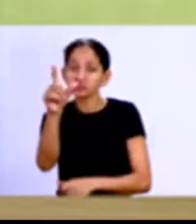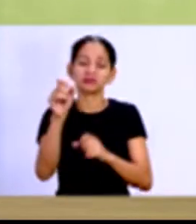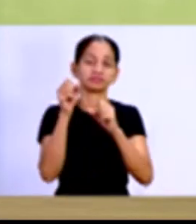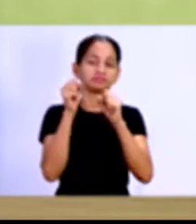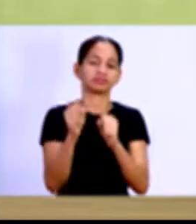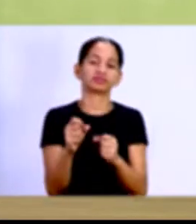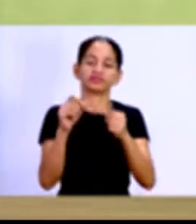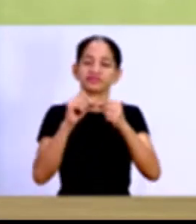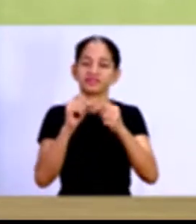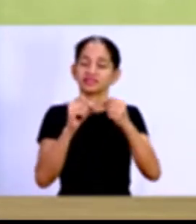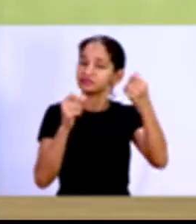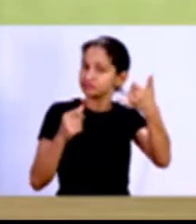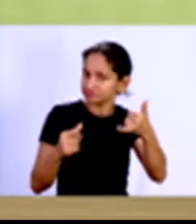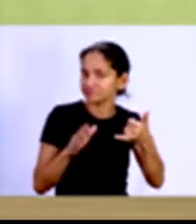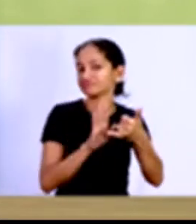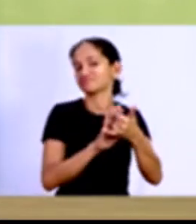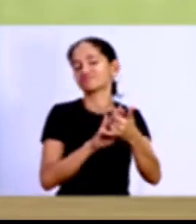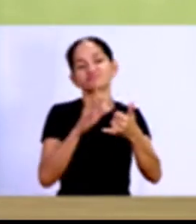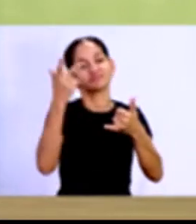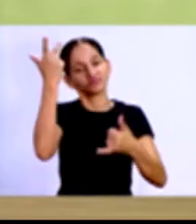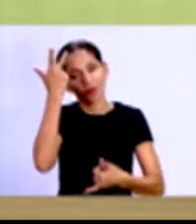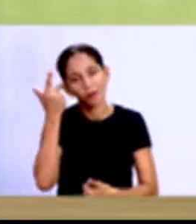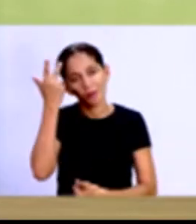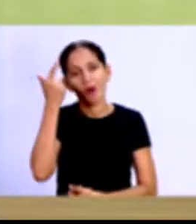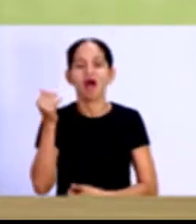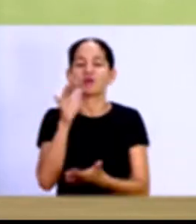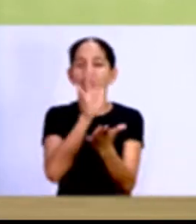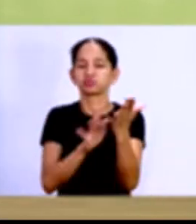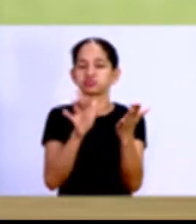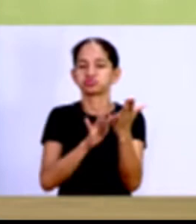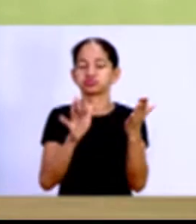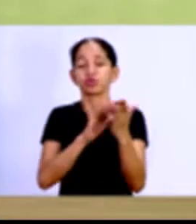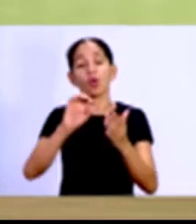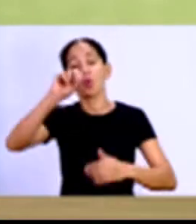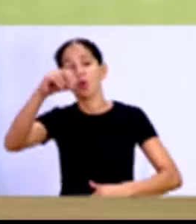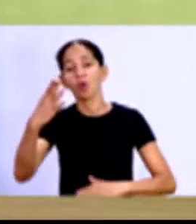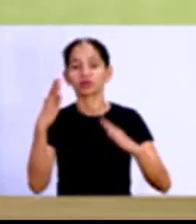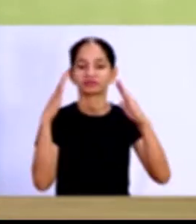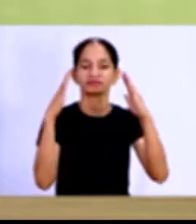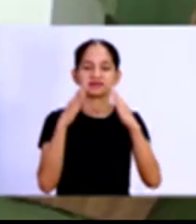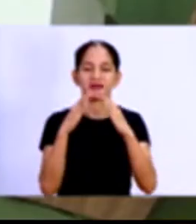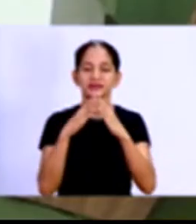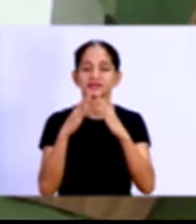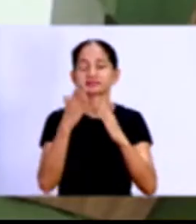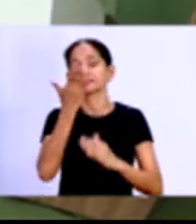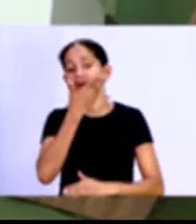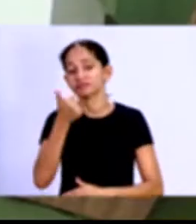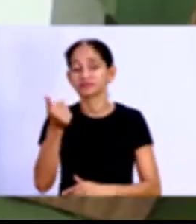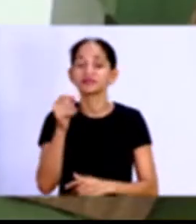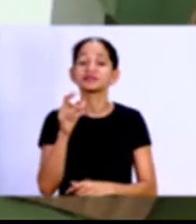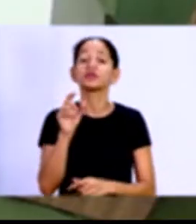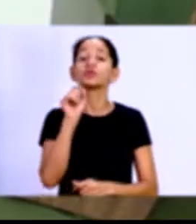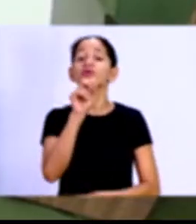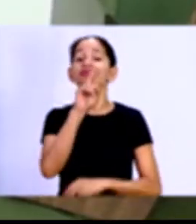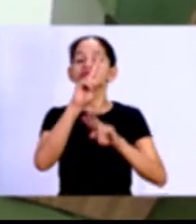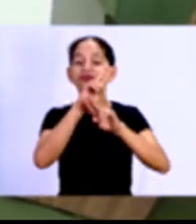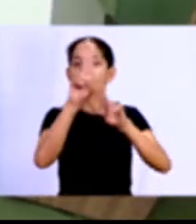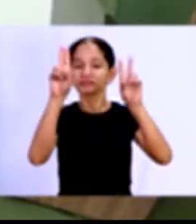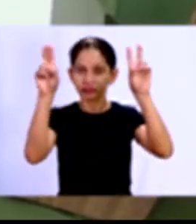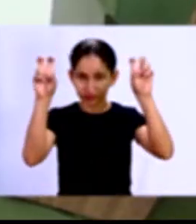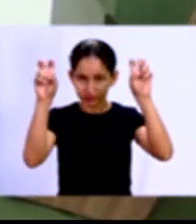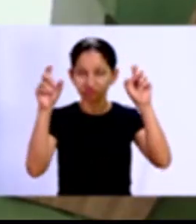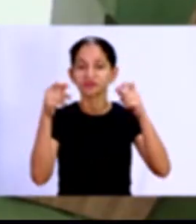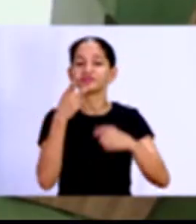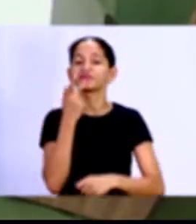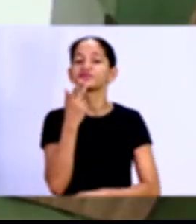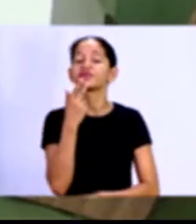todos já fazem nos seus smartphones, no seu tablet, em casa mesmo, bem tranquilo. É o que nós chamamos, né, em outra área,